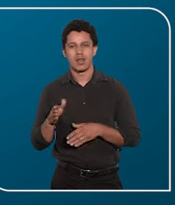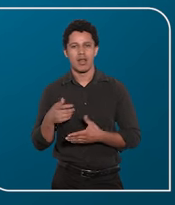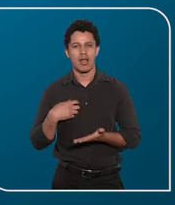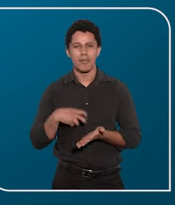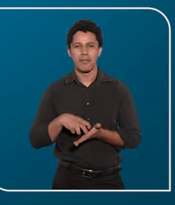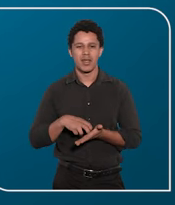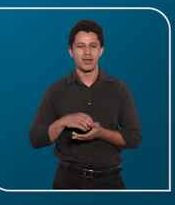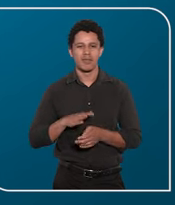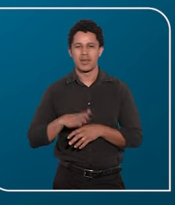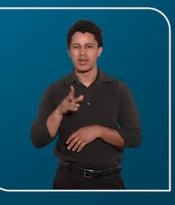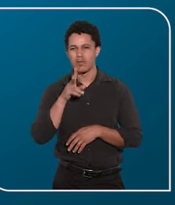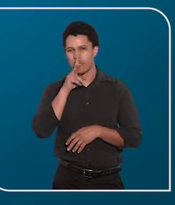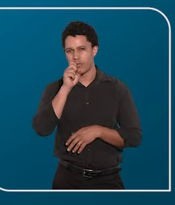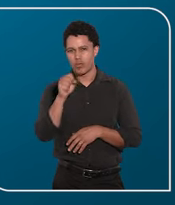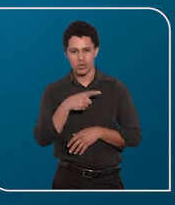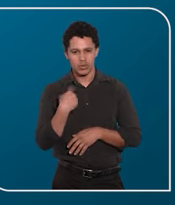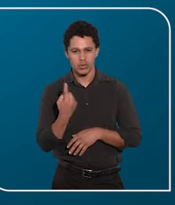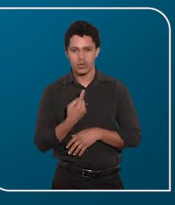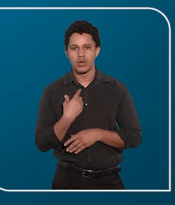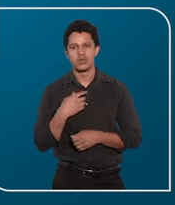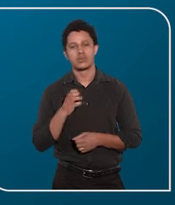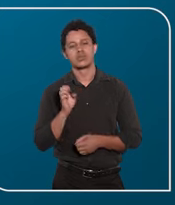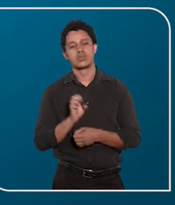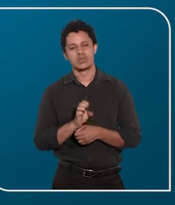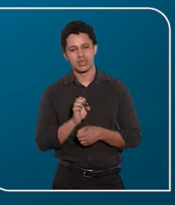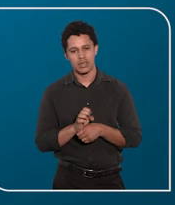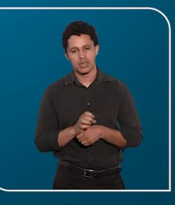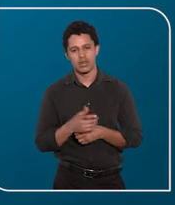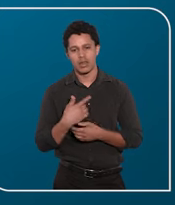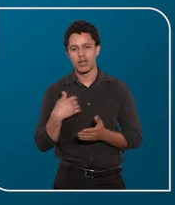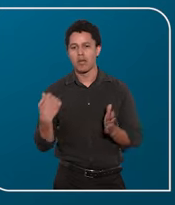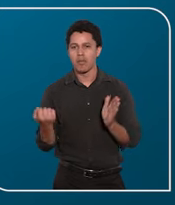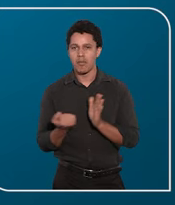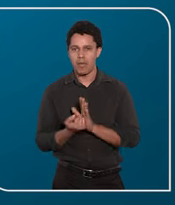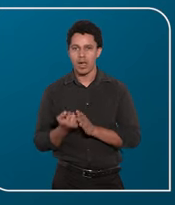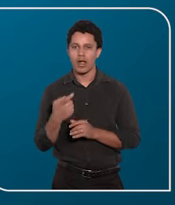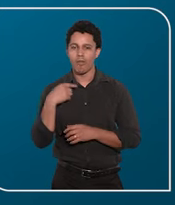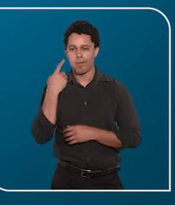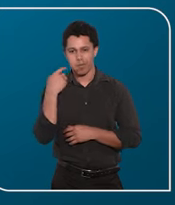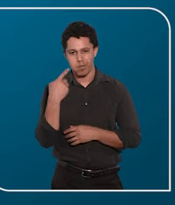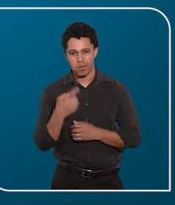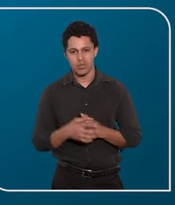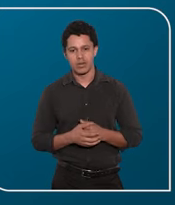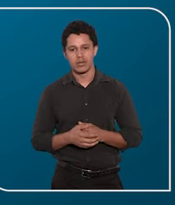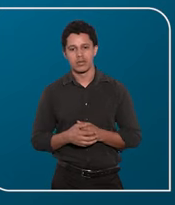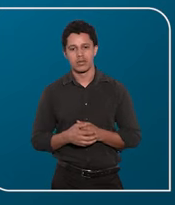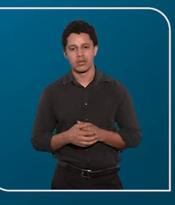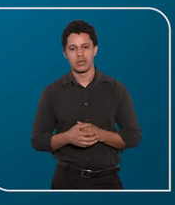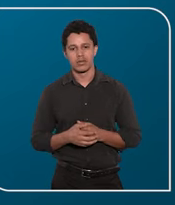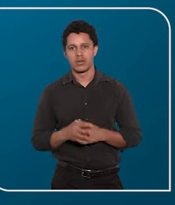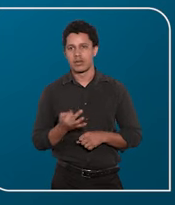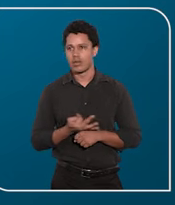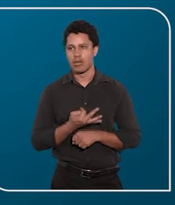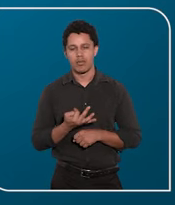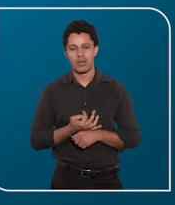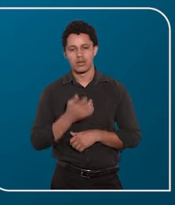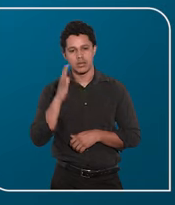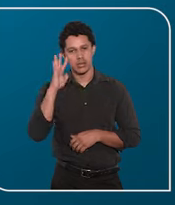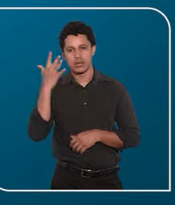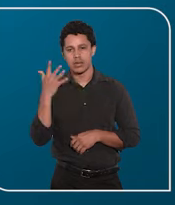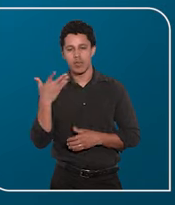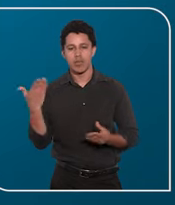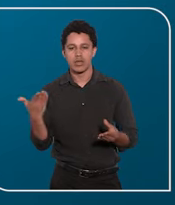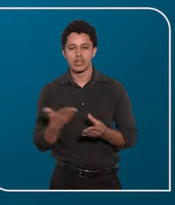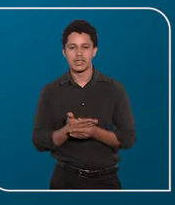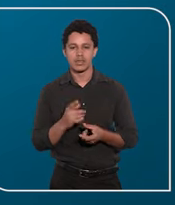intensa que o nosso estatuto aplica ao advogado. Né? Tanto que não basta uma decisão em processo administrativo.